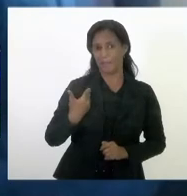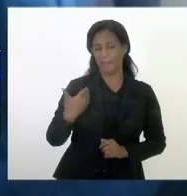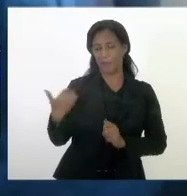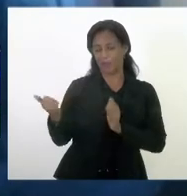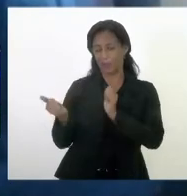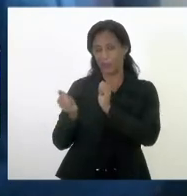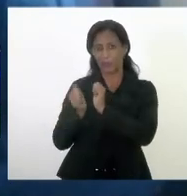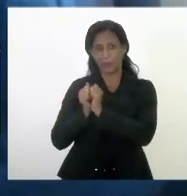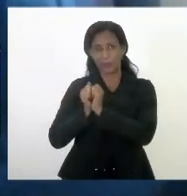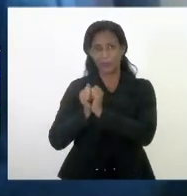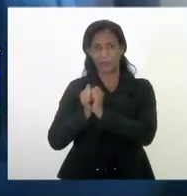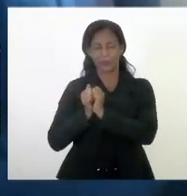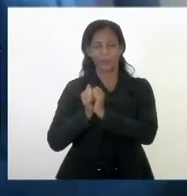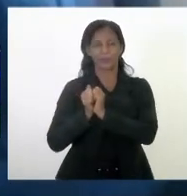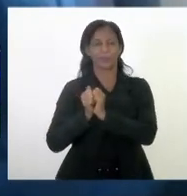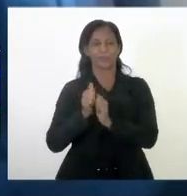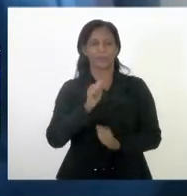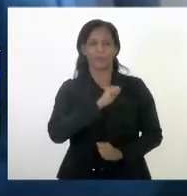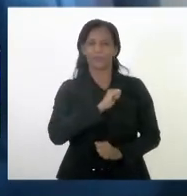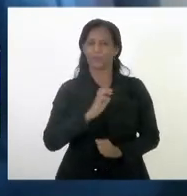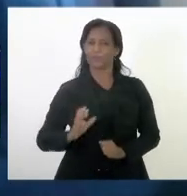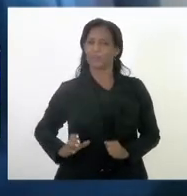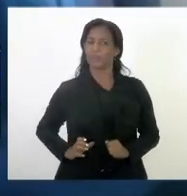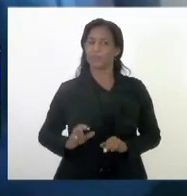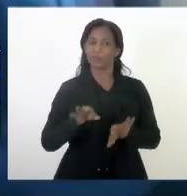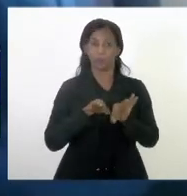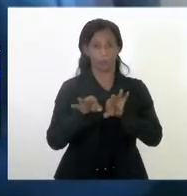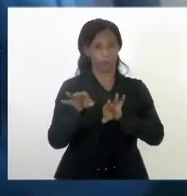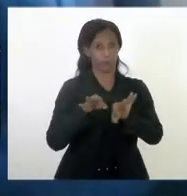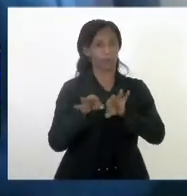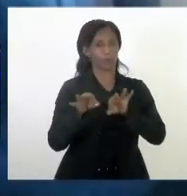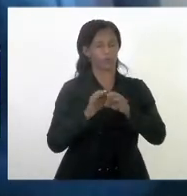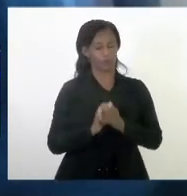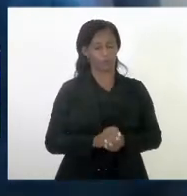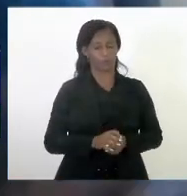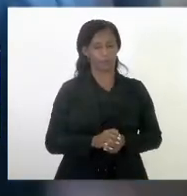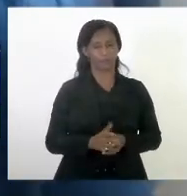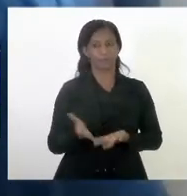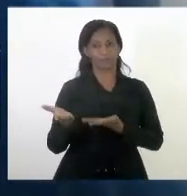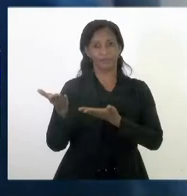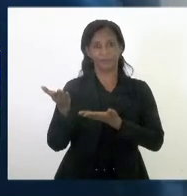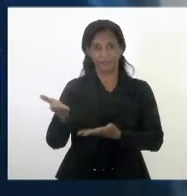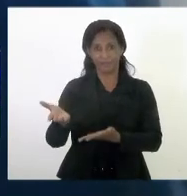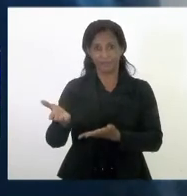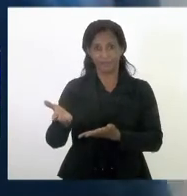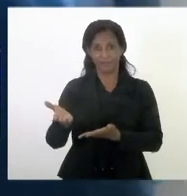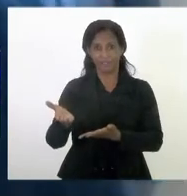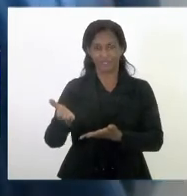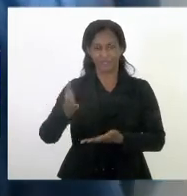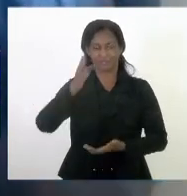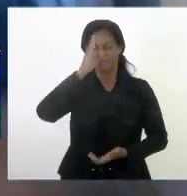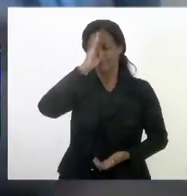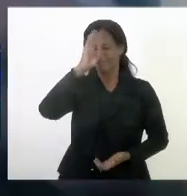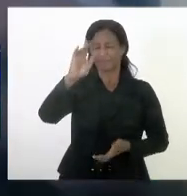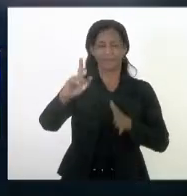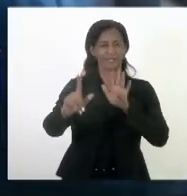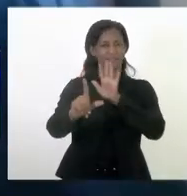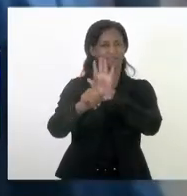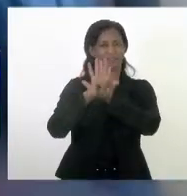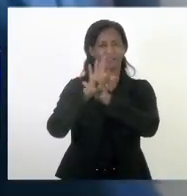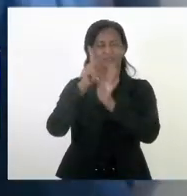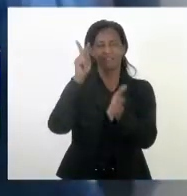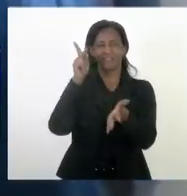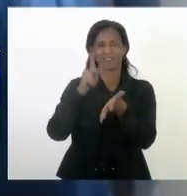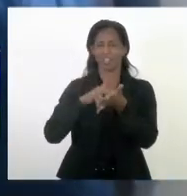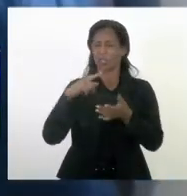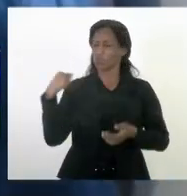André Siciliano por esse projeto. Ele já foi pioneiro na lei original, da qual